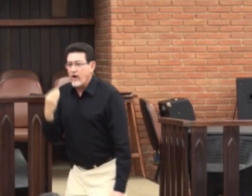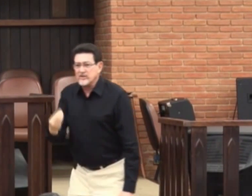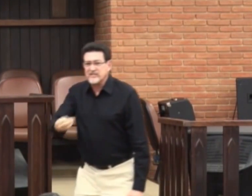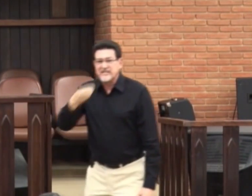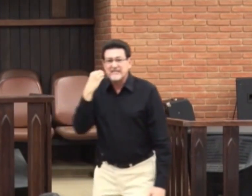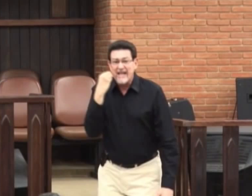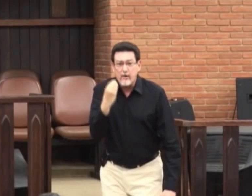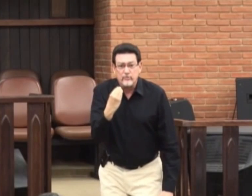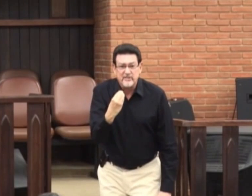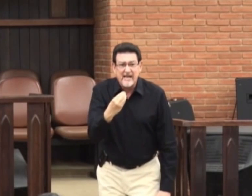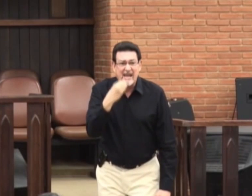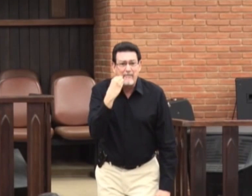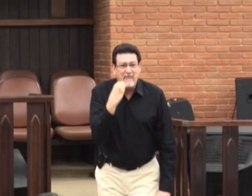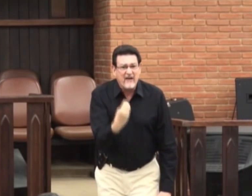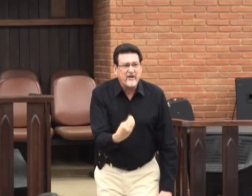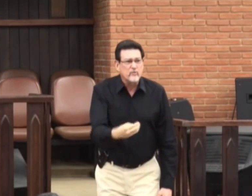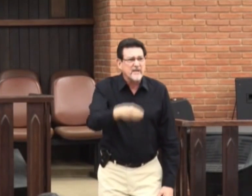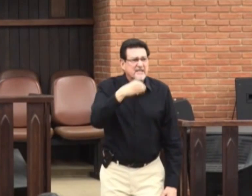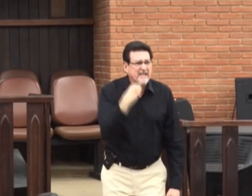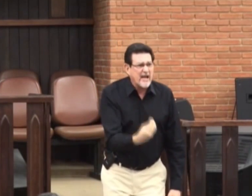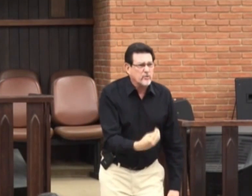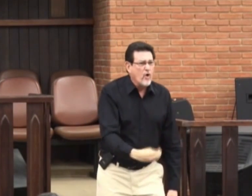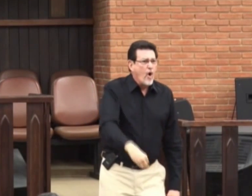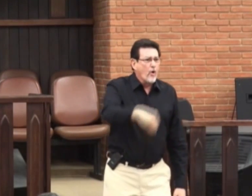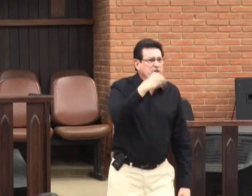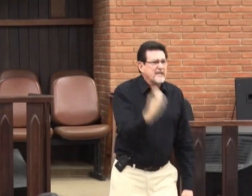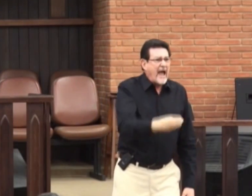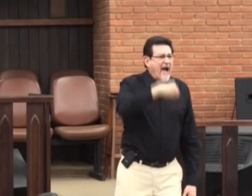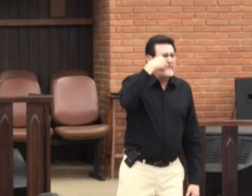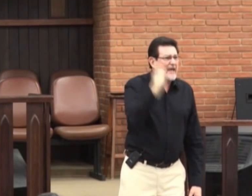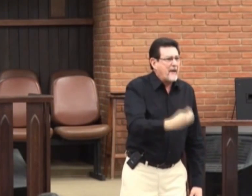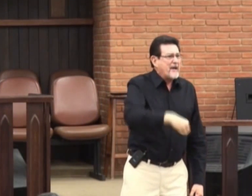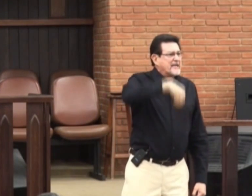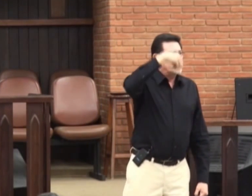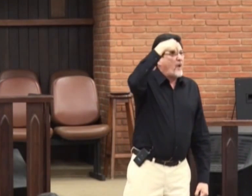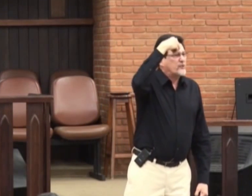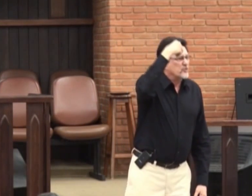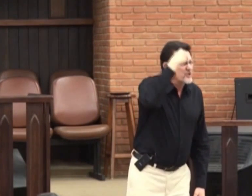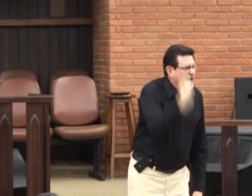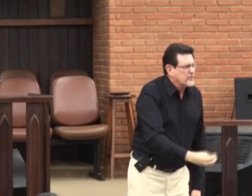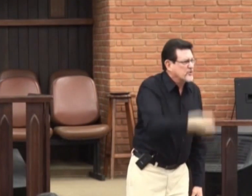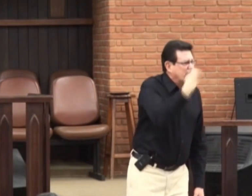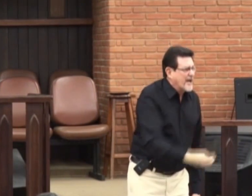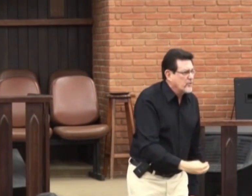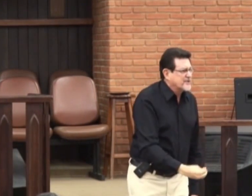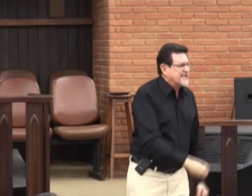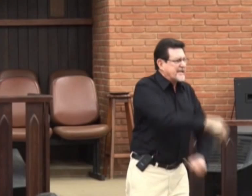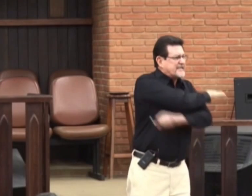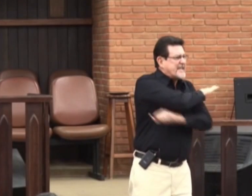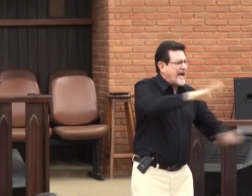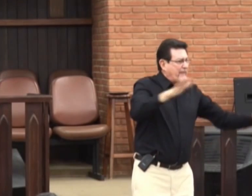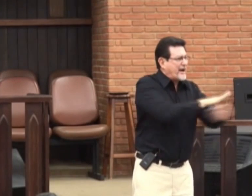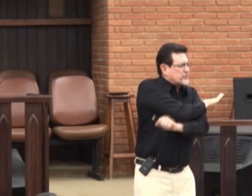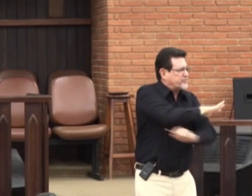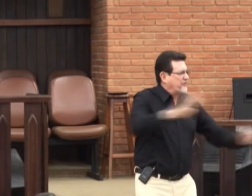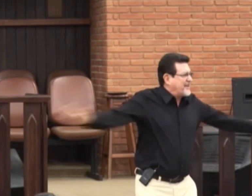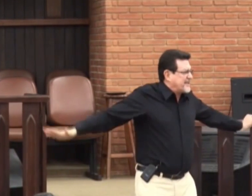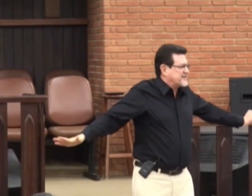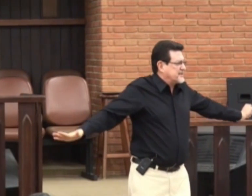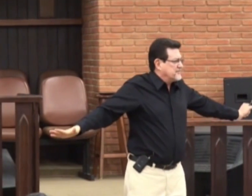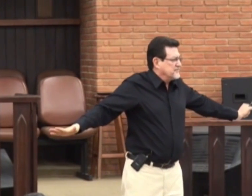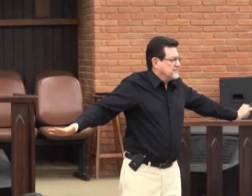era a voz de Deus que clamava num deserto onde havia 400 anos que tinha acabado